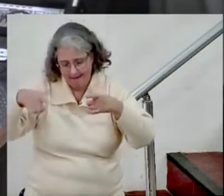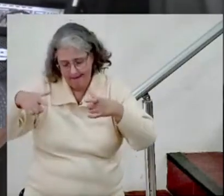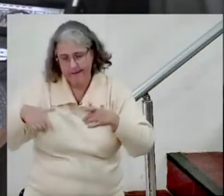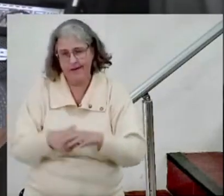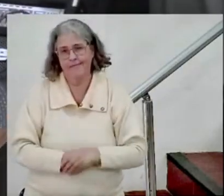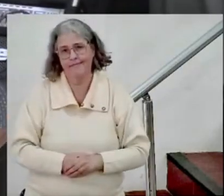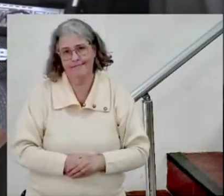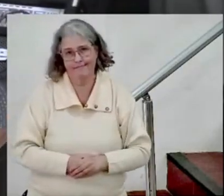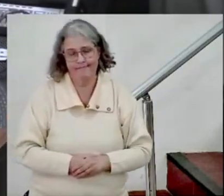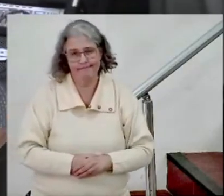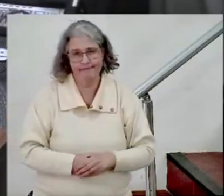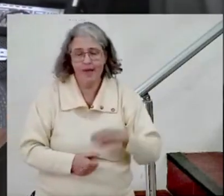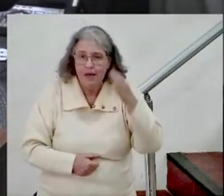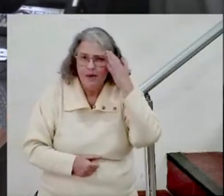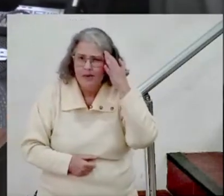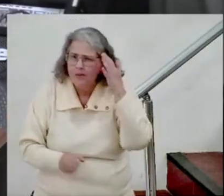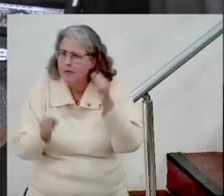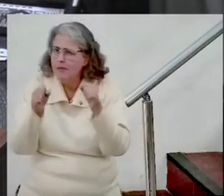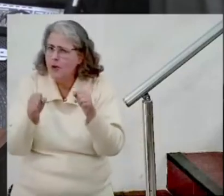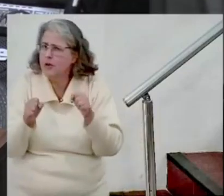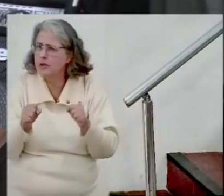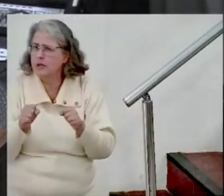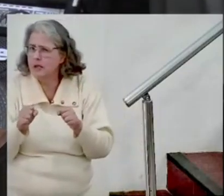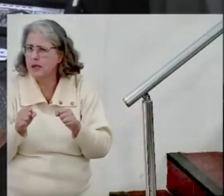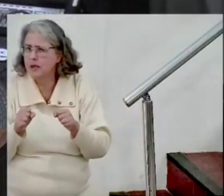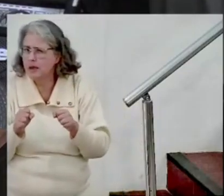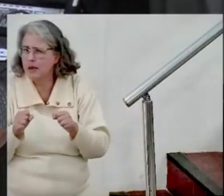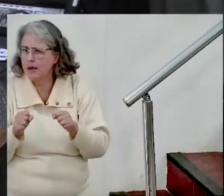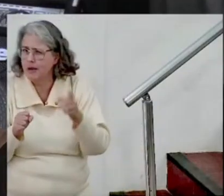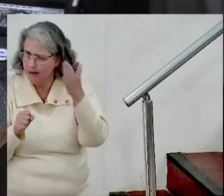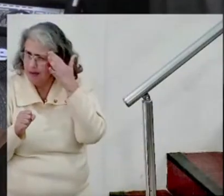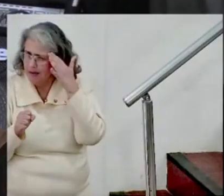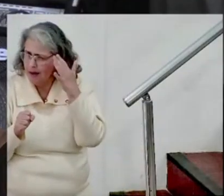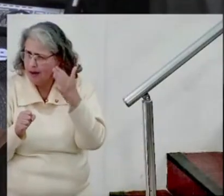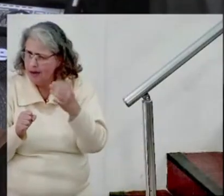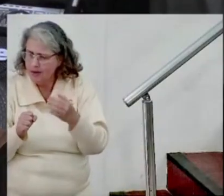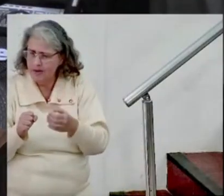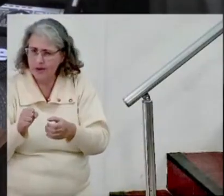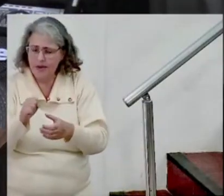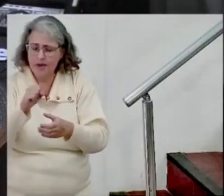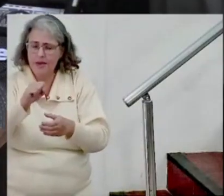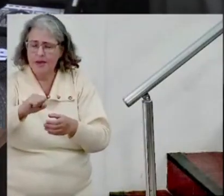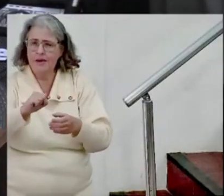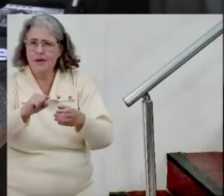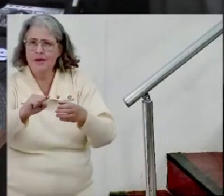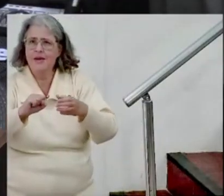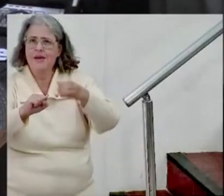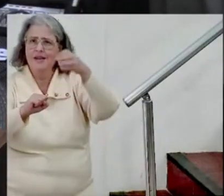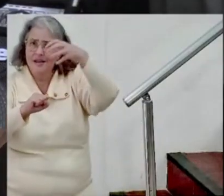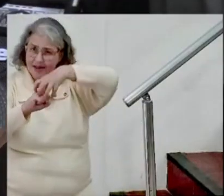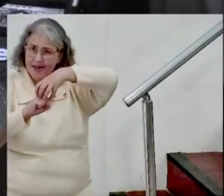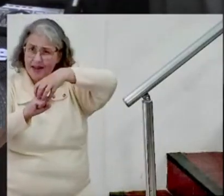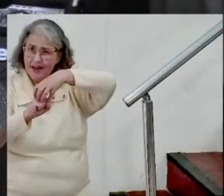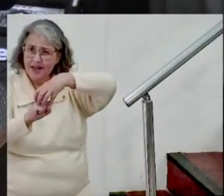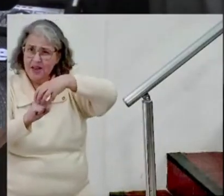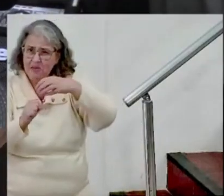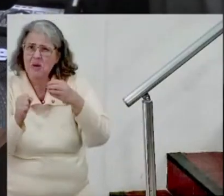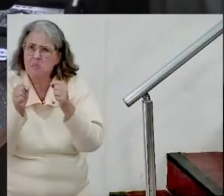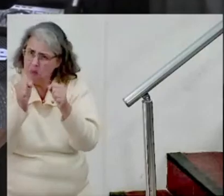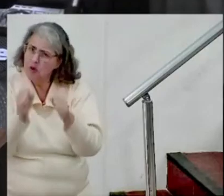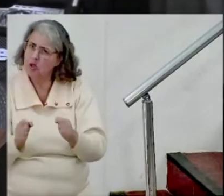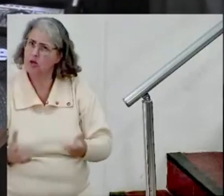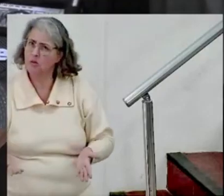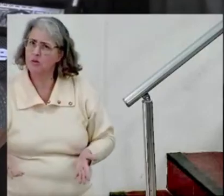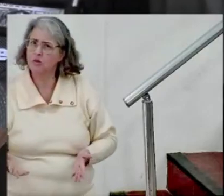o poder deste homem no ano 700 a.C.? Como ele diz, o mundo é meu e eu quero pegar, e